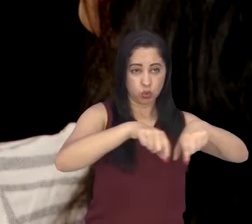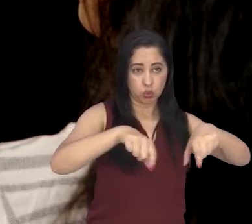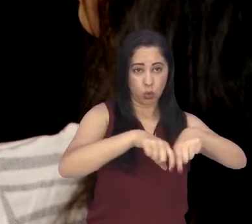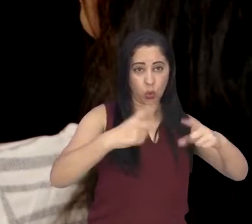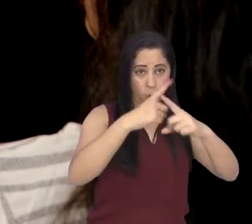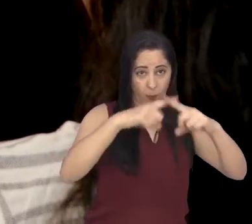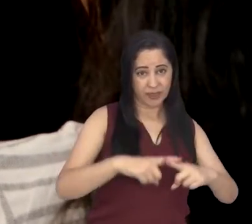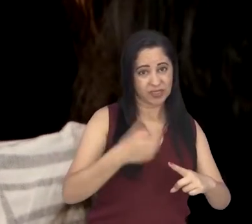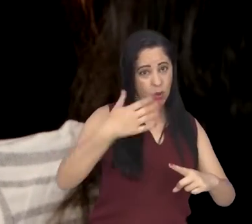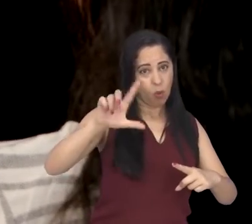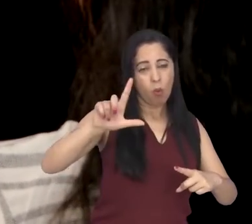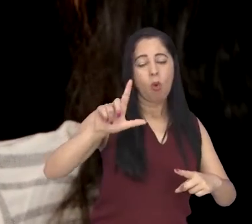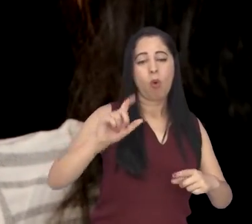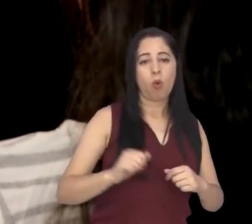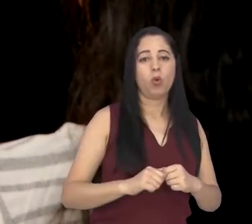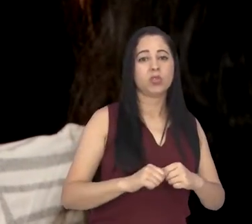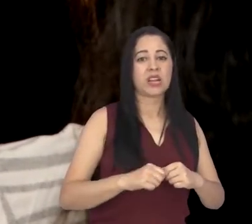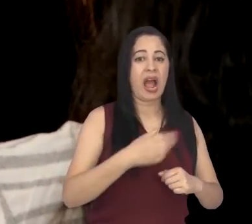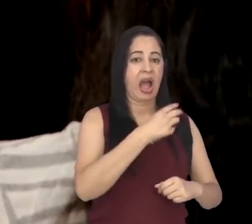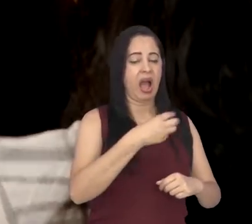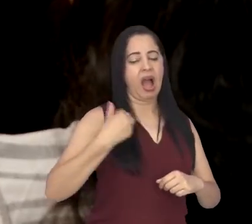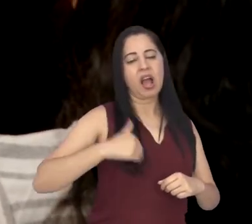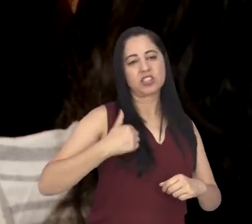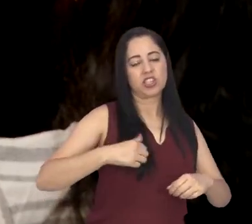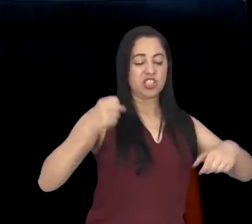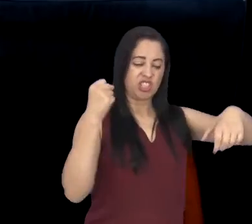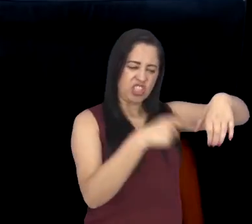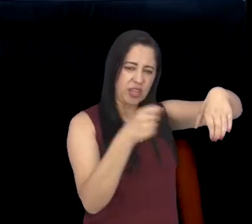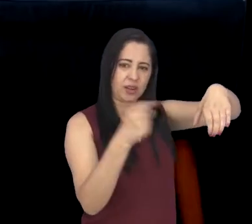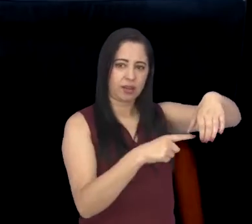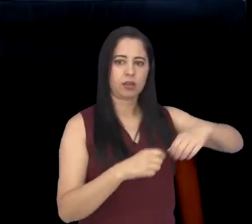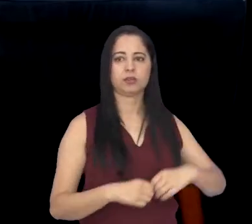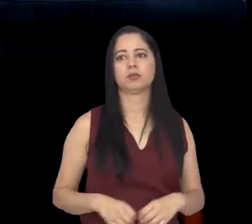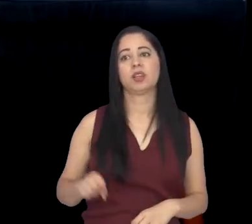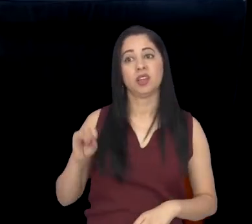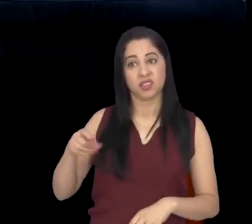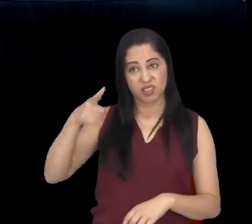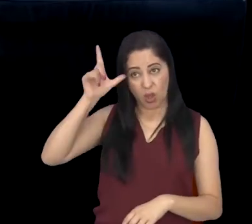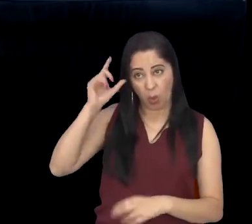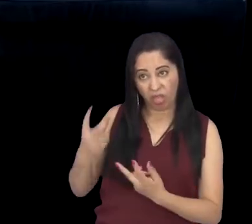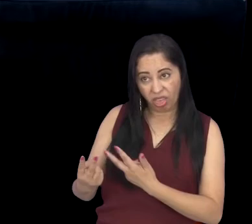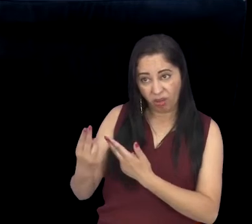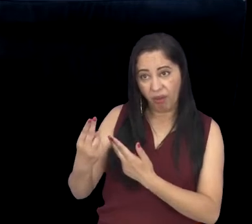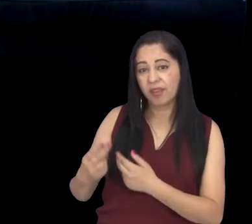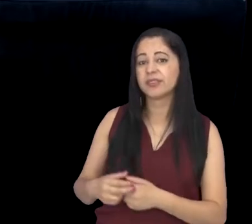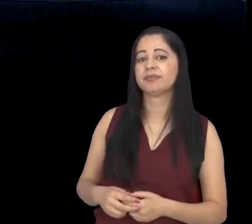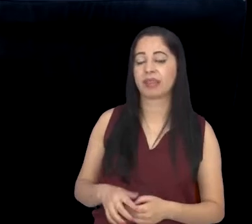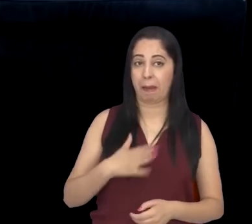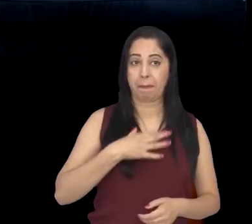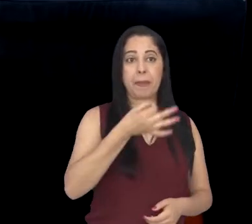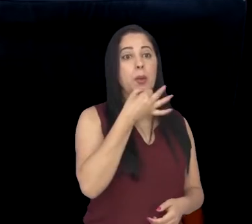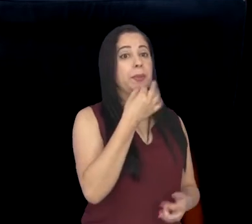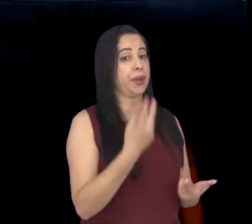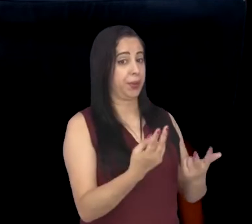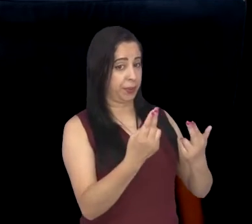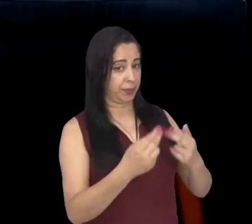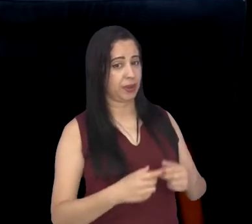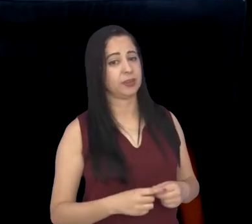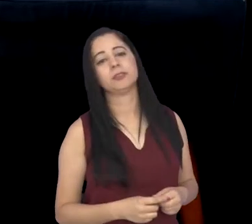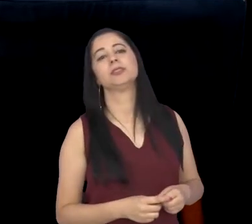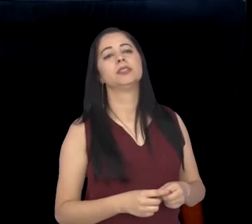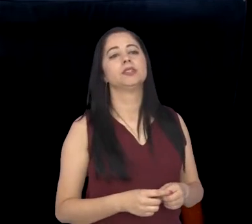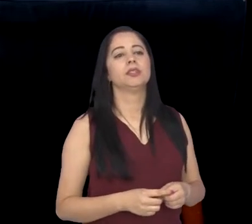que eu digo em relação ao que eu estou falando no dia da entrevista. Porque se fosse o jogo com ontem, com o Brasil... Eu tenho essa mais opinião, essa opinião